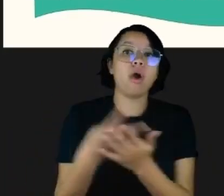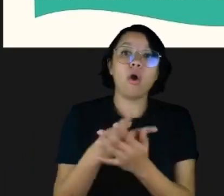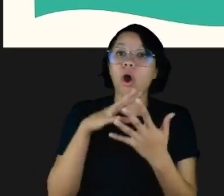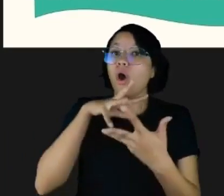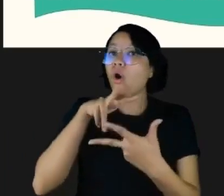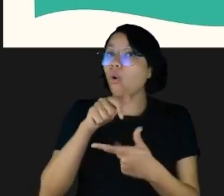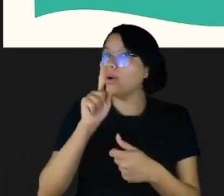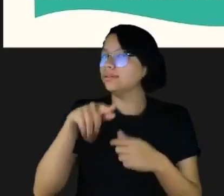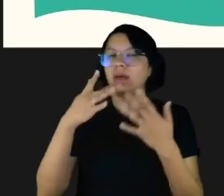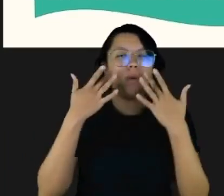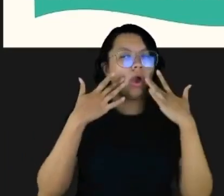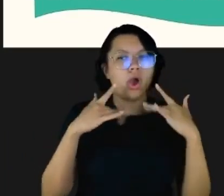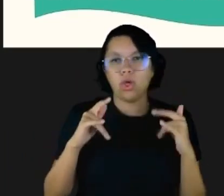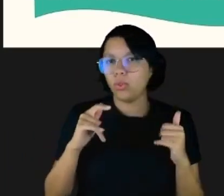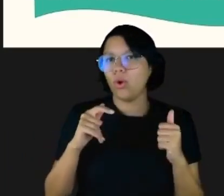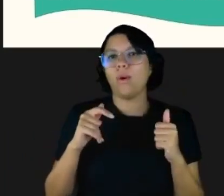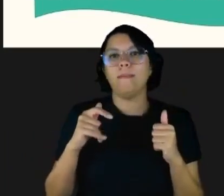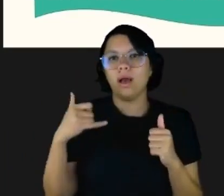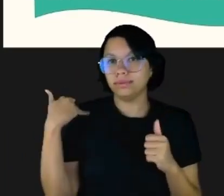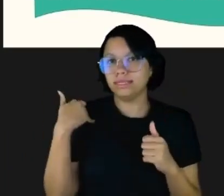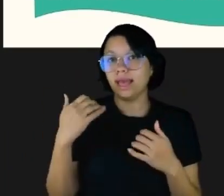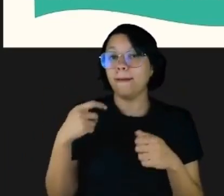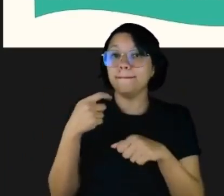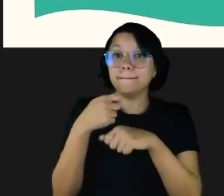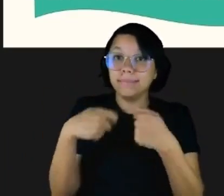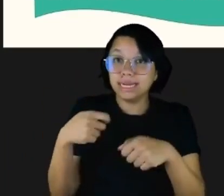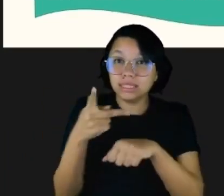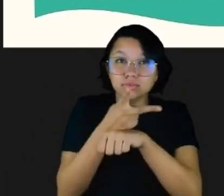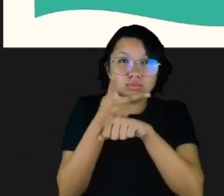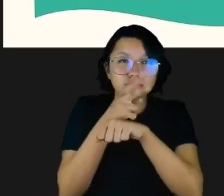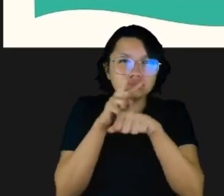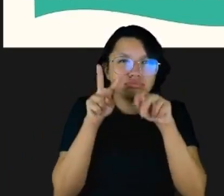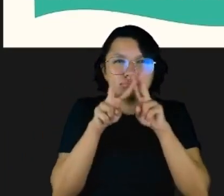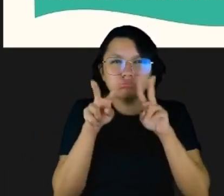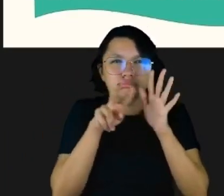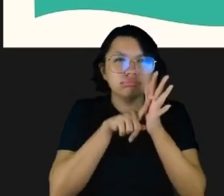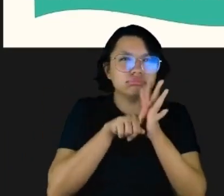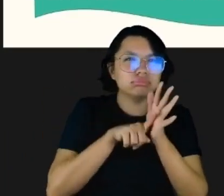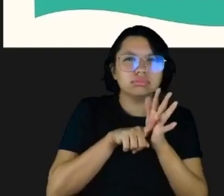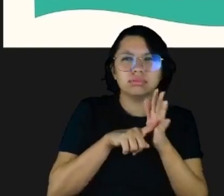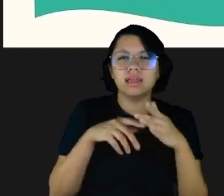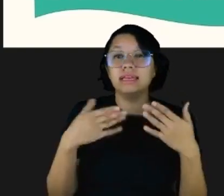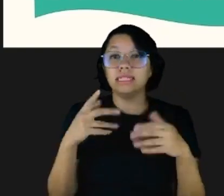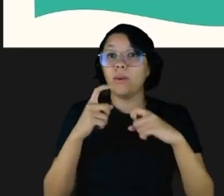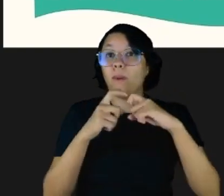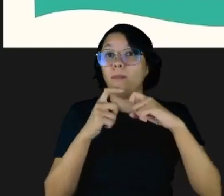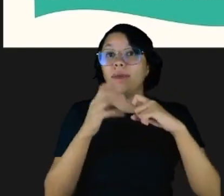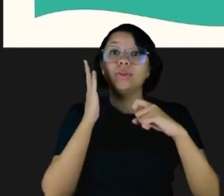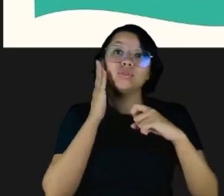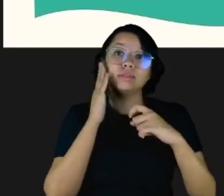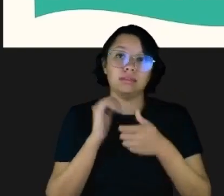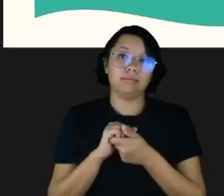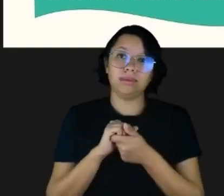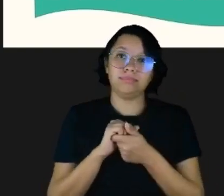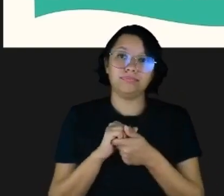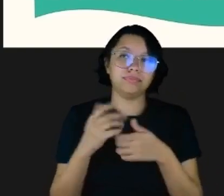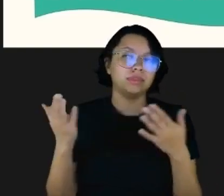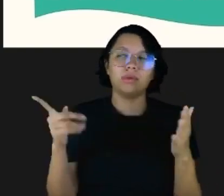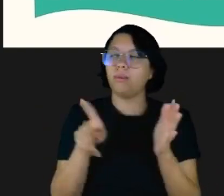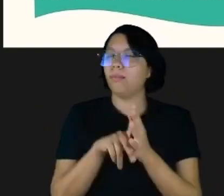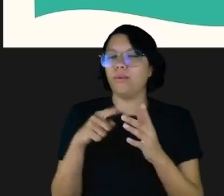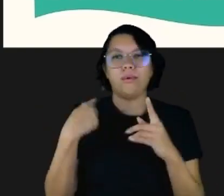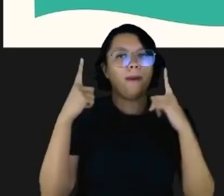da idade. Precisa investigar. O que é o médico que vai saber? Aí já não é da nossa